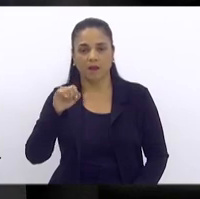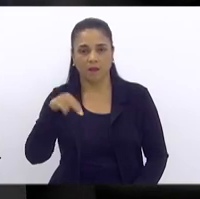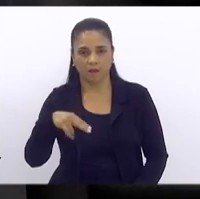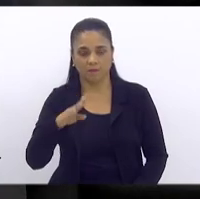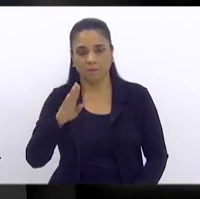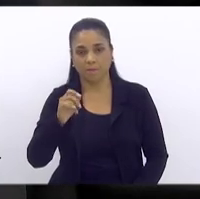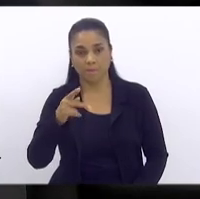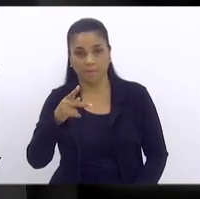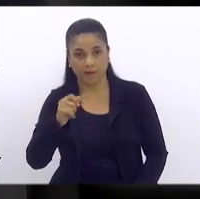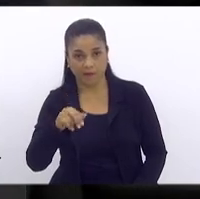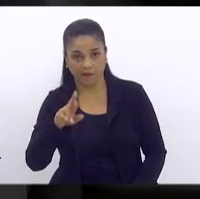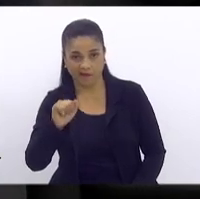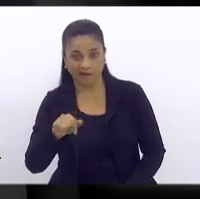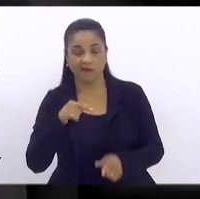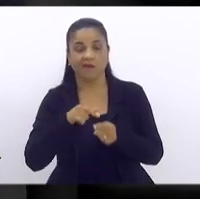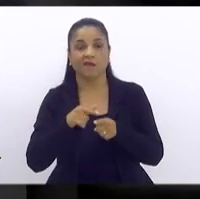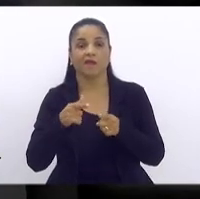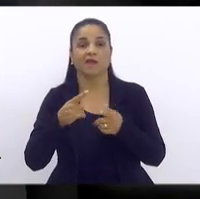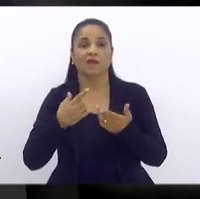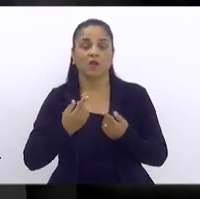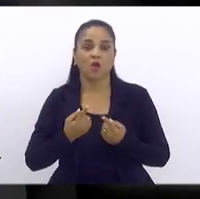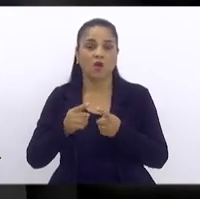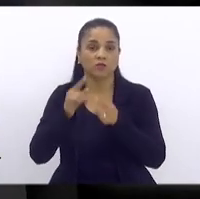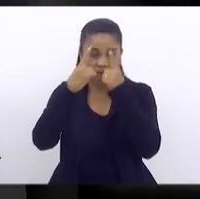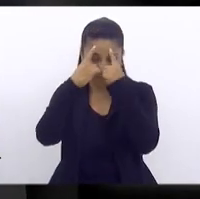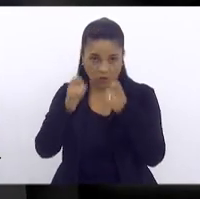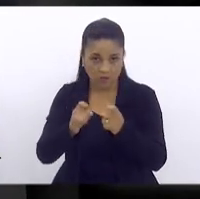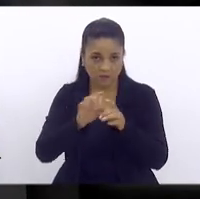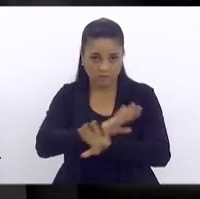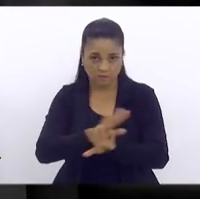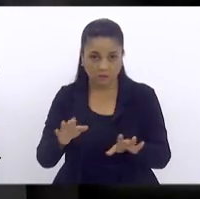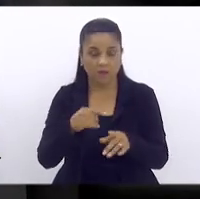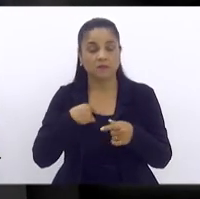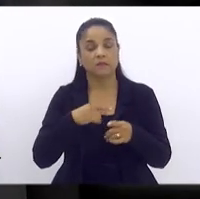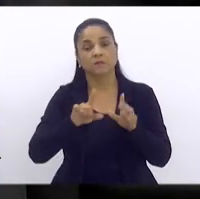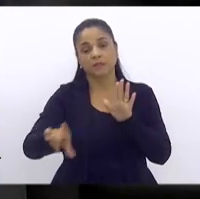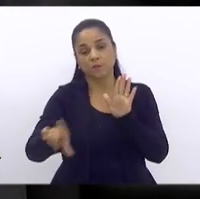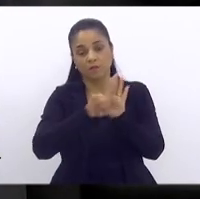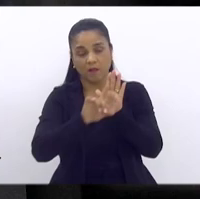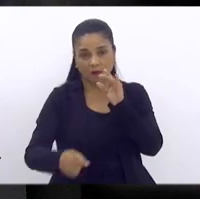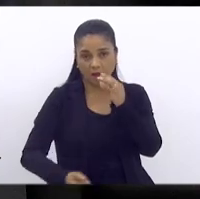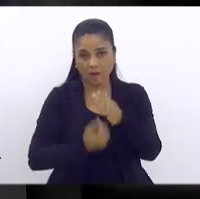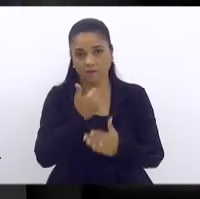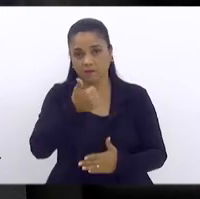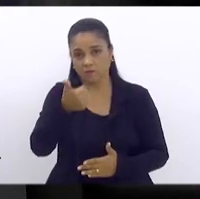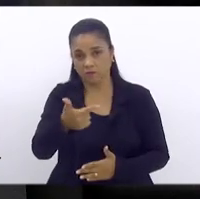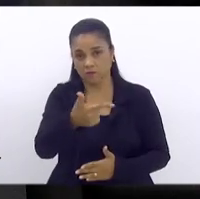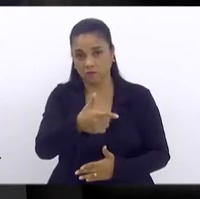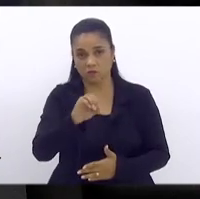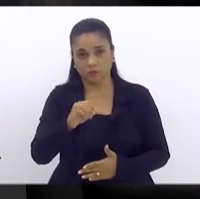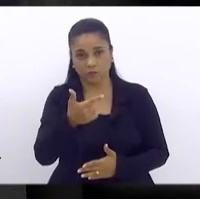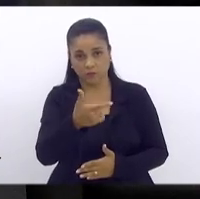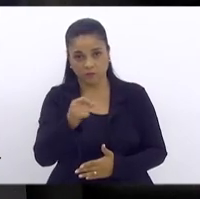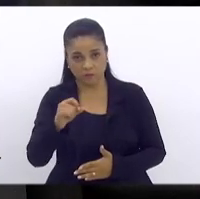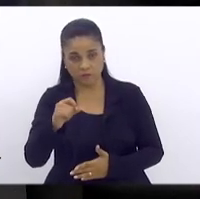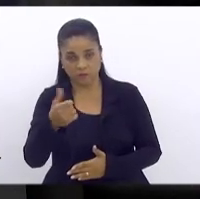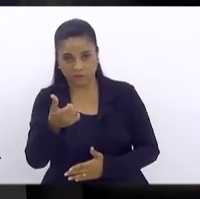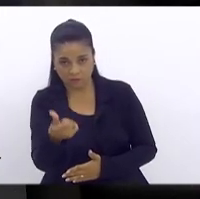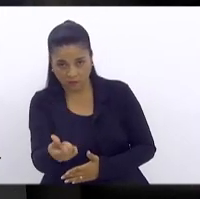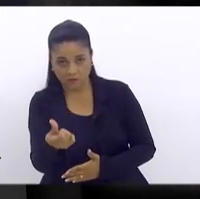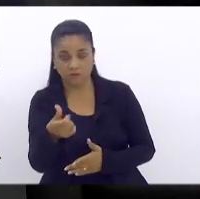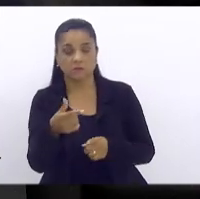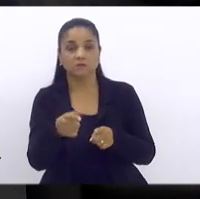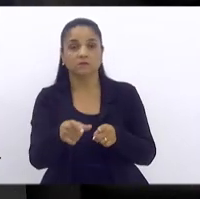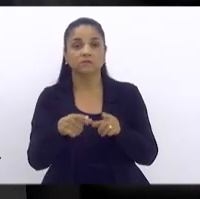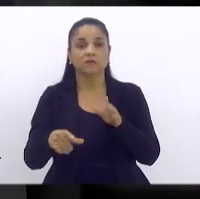teve essa convenção internacional, o Brasil ratificou, e aí, logo em seguida, a Lei Maria da Penha, em 2006. A Lei Maria da Penha